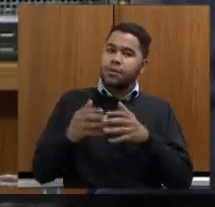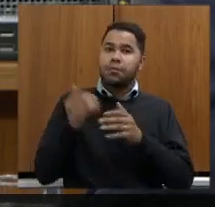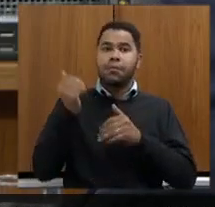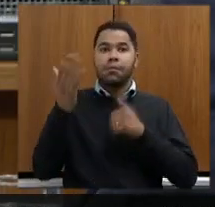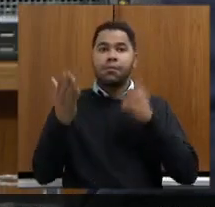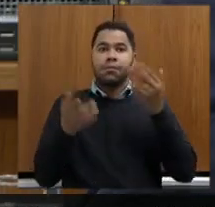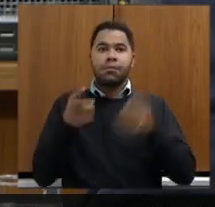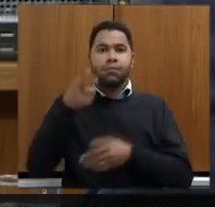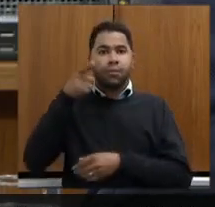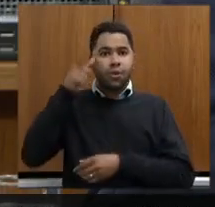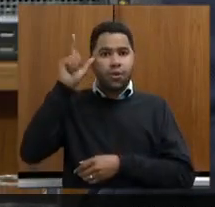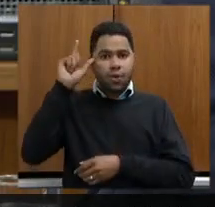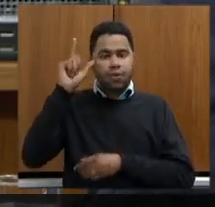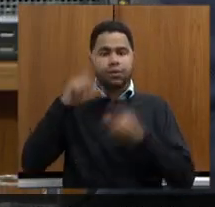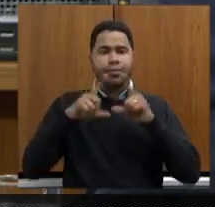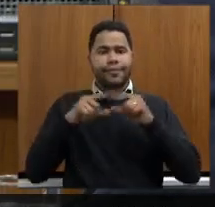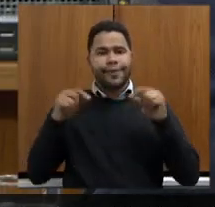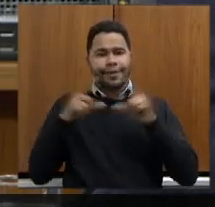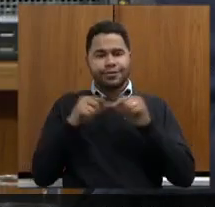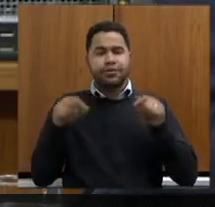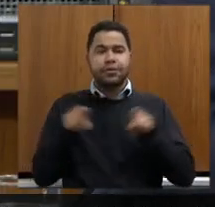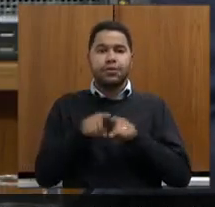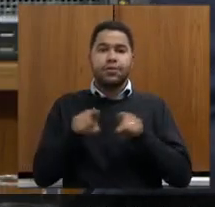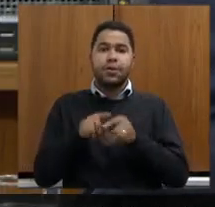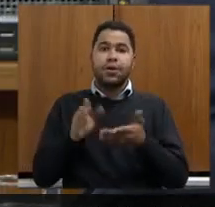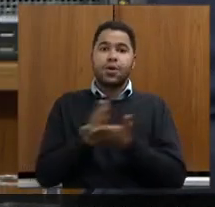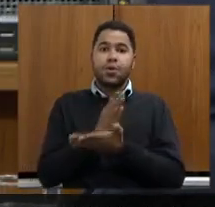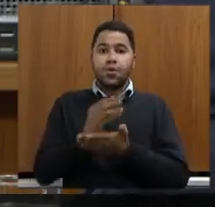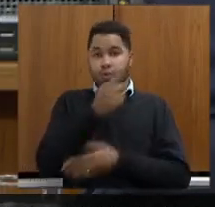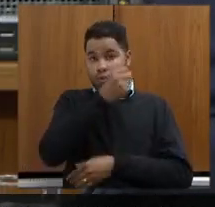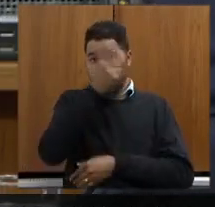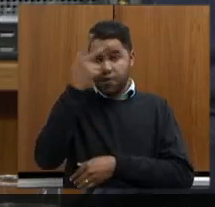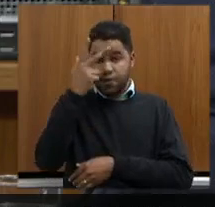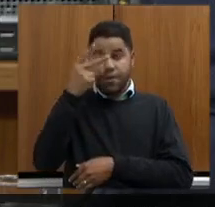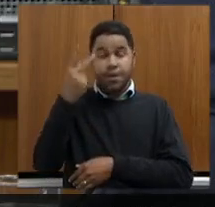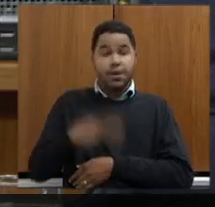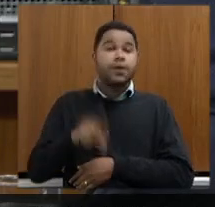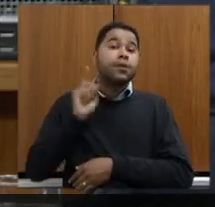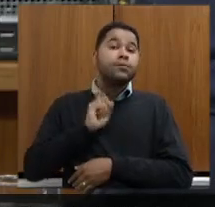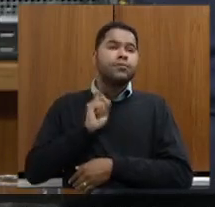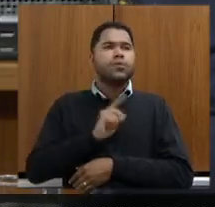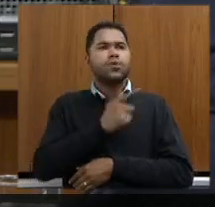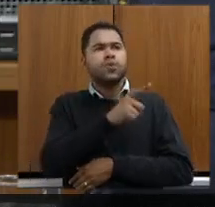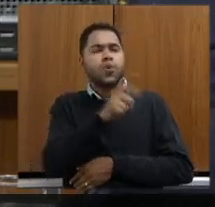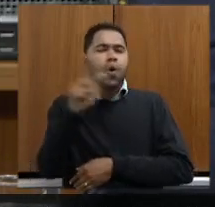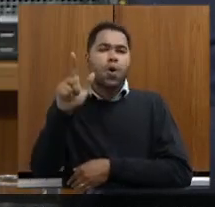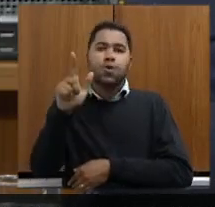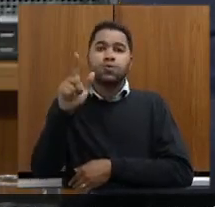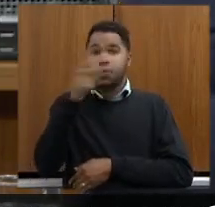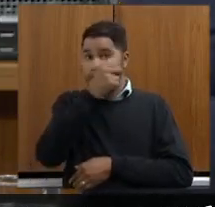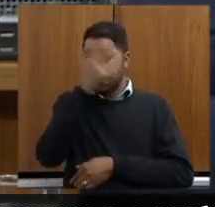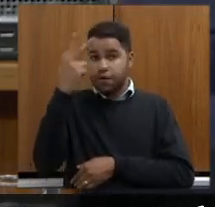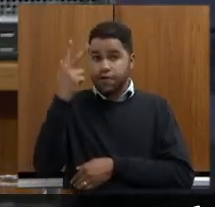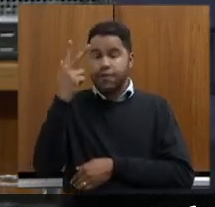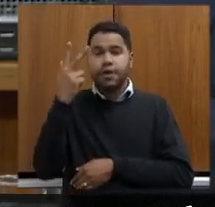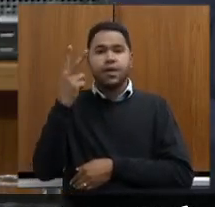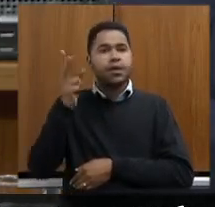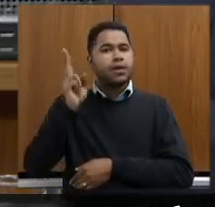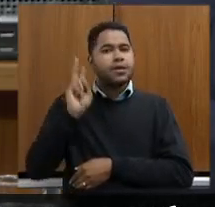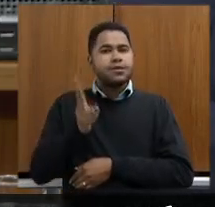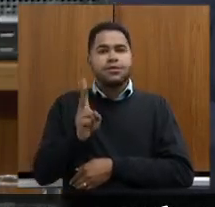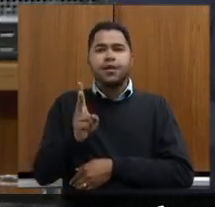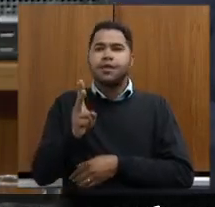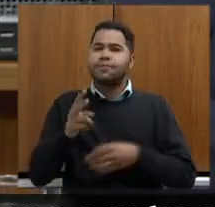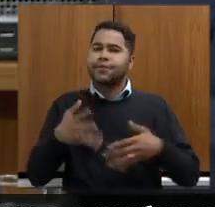afora ontem estive em Brasília pois aqui inclusive com alguns prefeitos de Minas Gerais e outros prefeitos Brasil afora e sempre